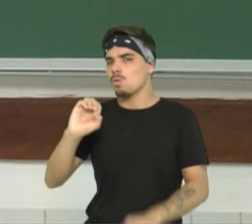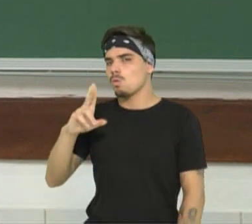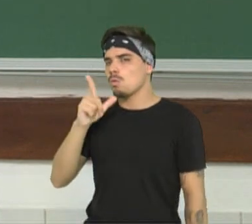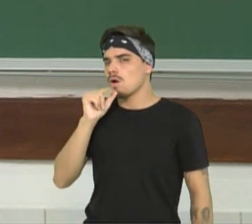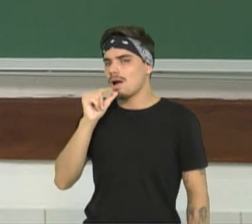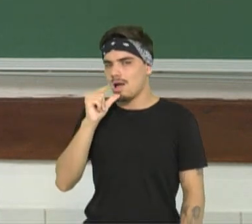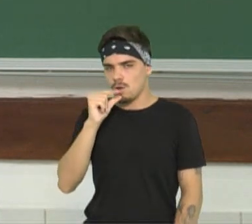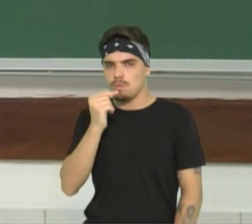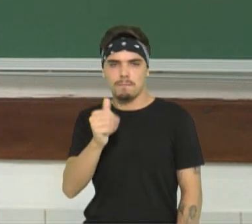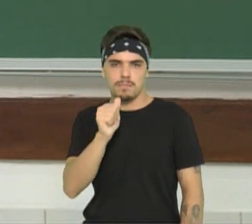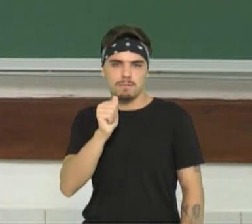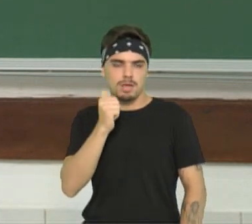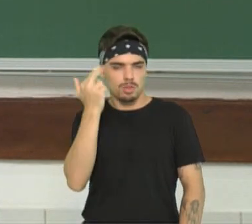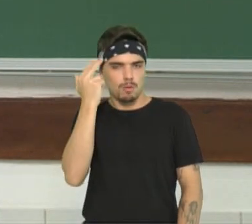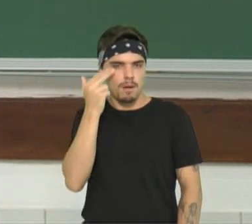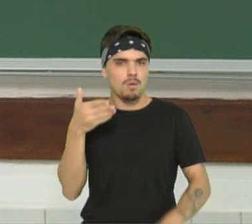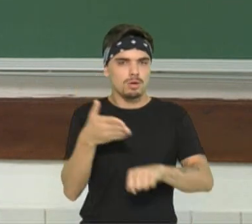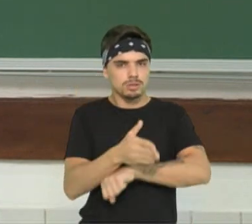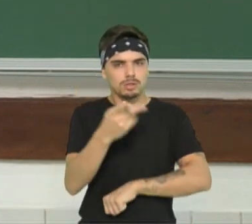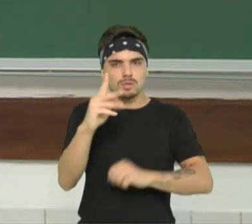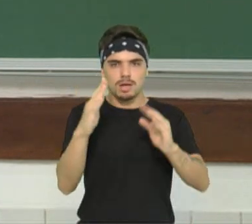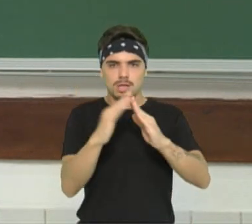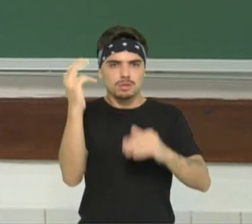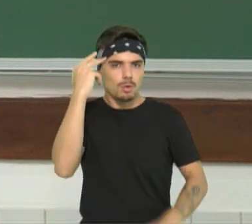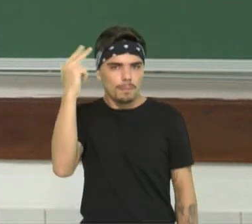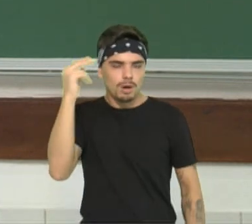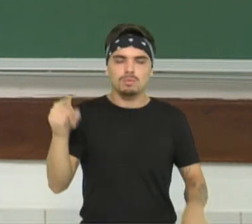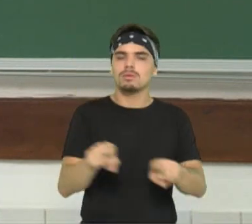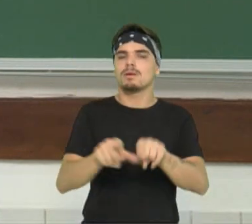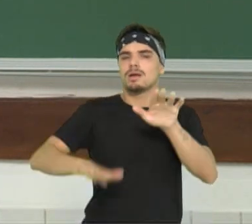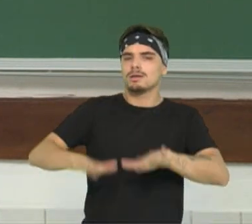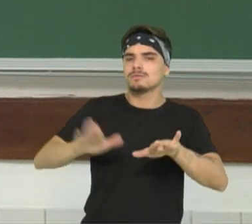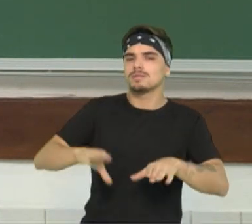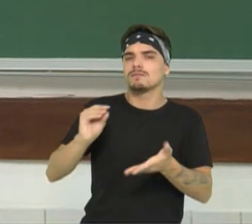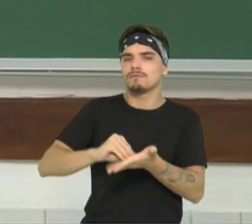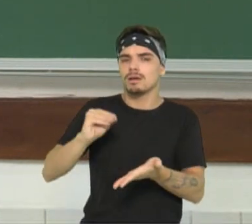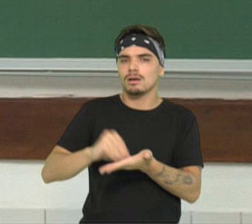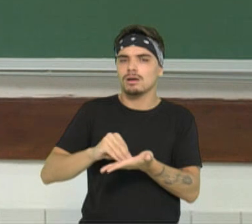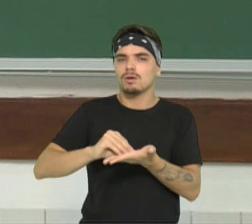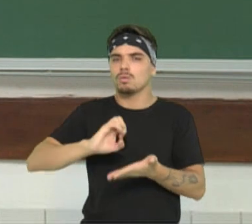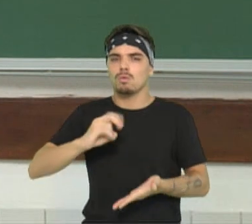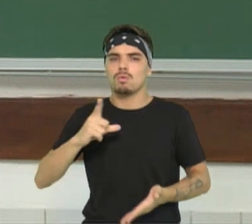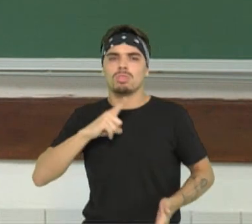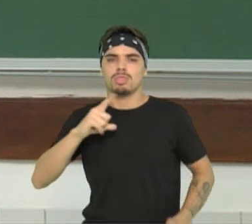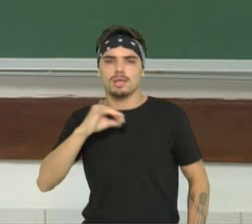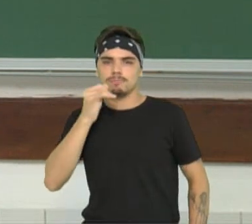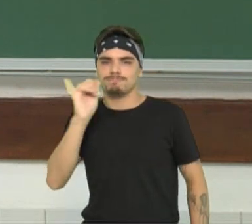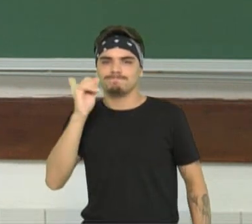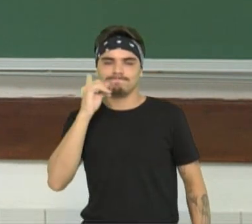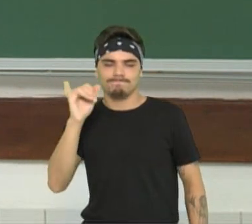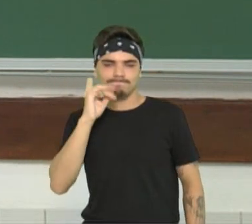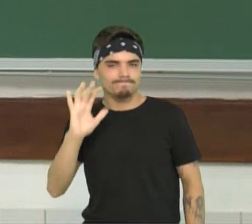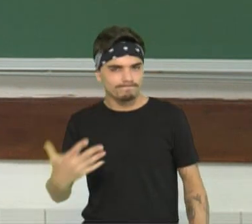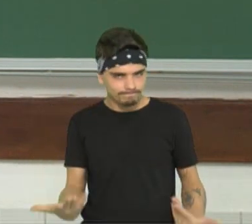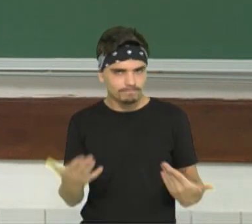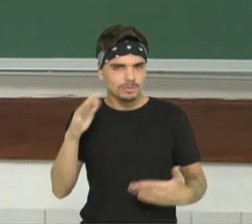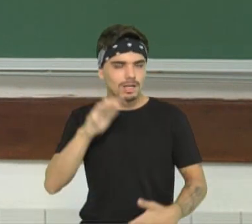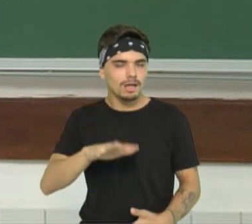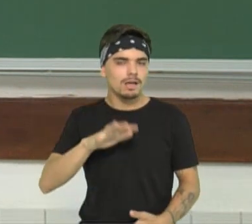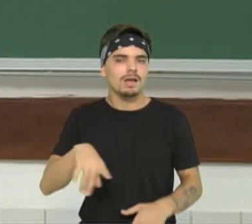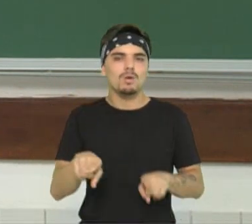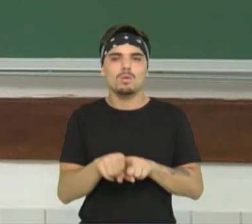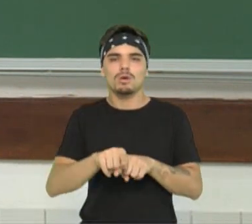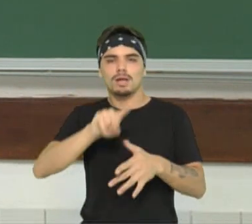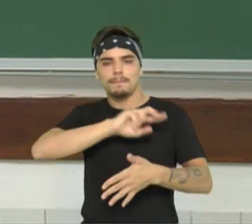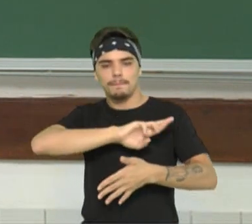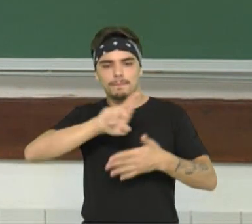com qualidade até a sua casa? Existe também a possibilidade da energia elétrica? Esses são fatores que nós consideramos